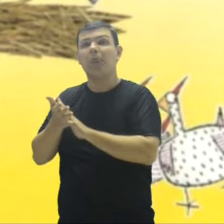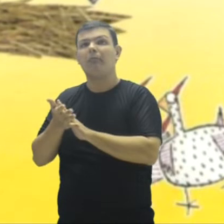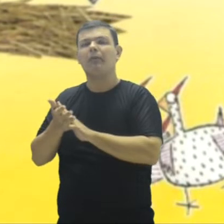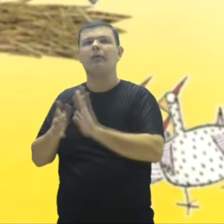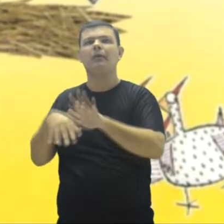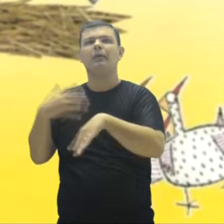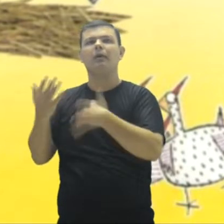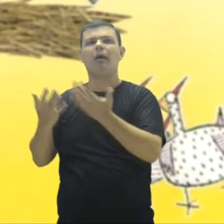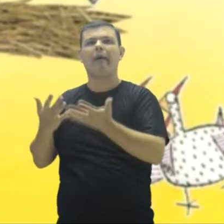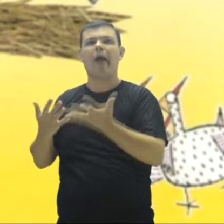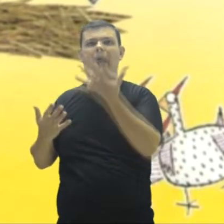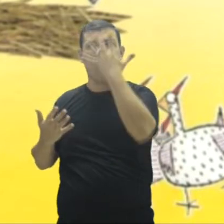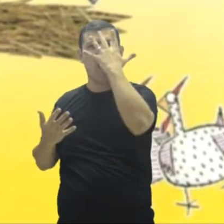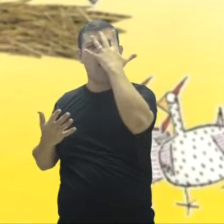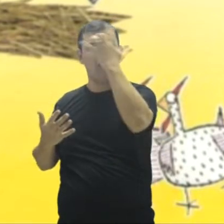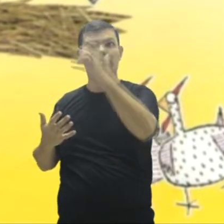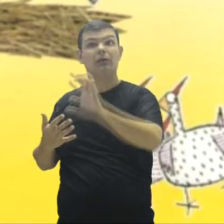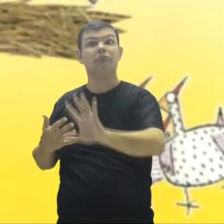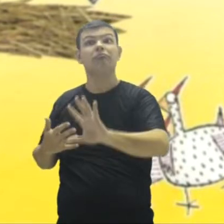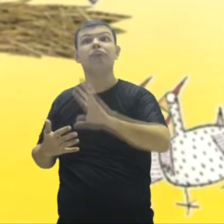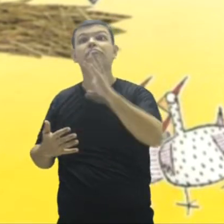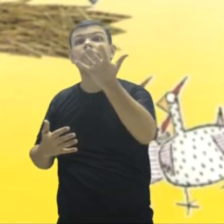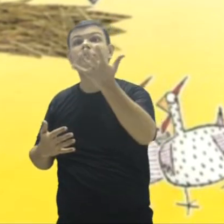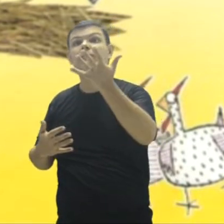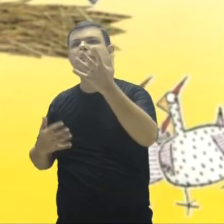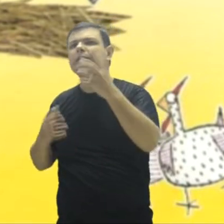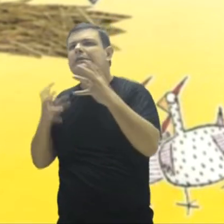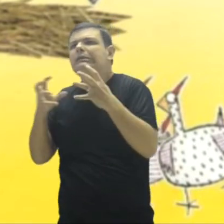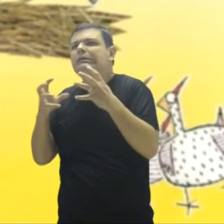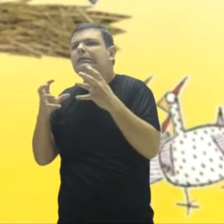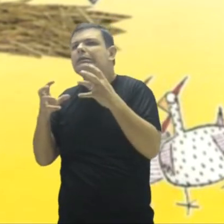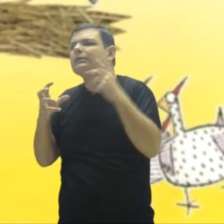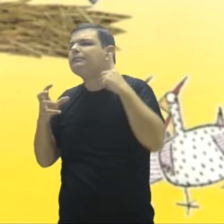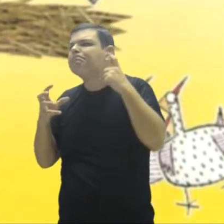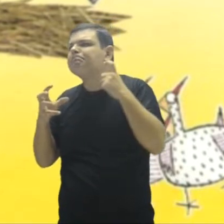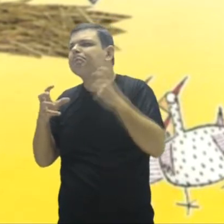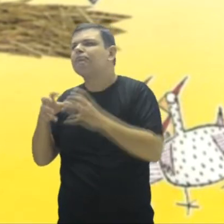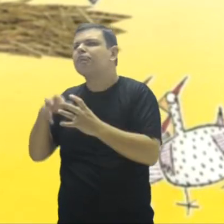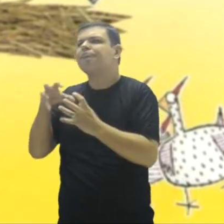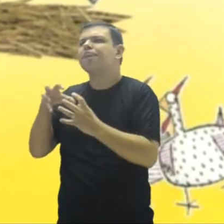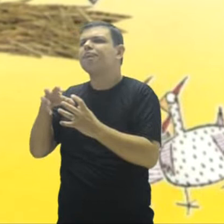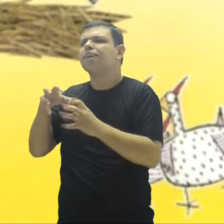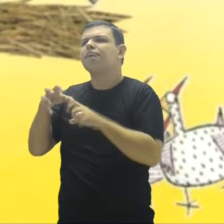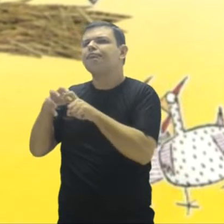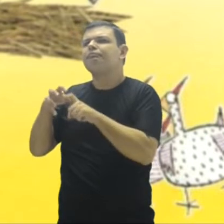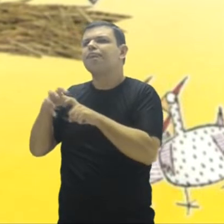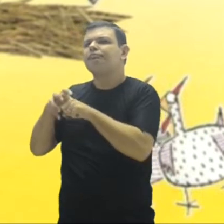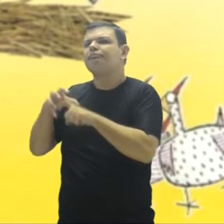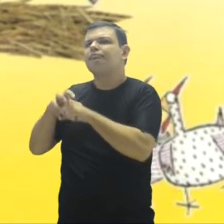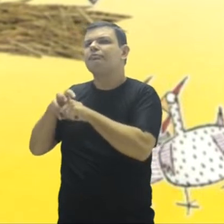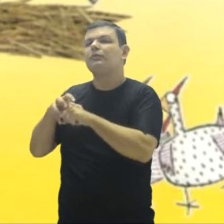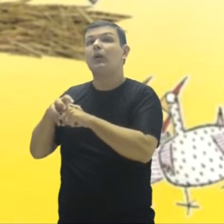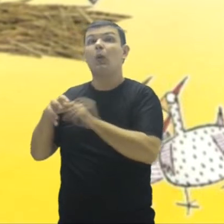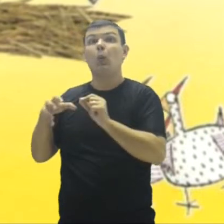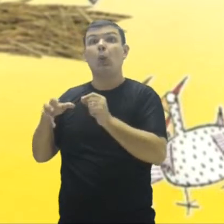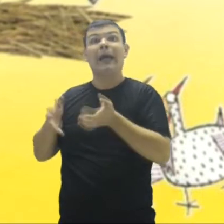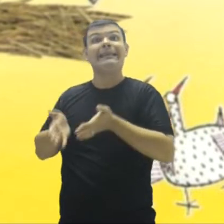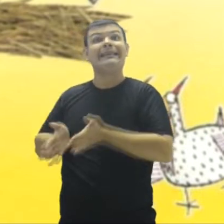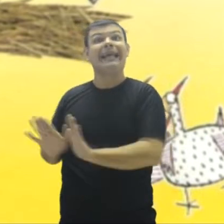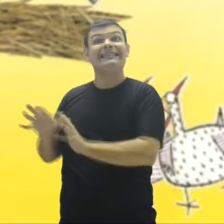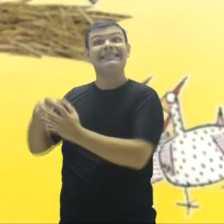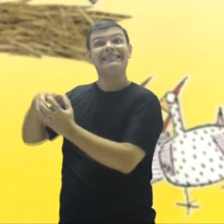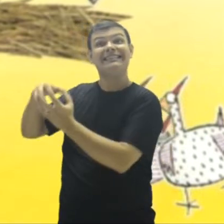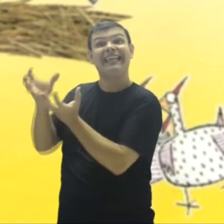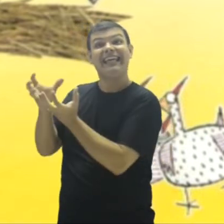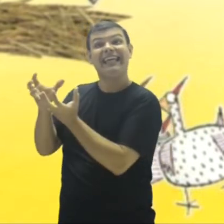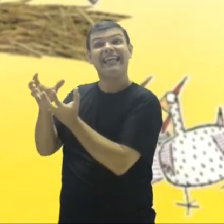Até que numa manhã, de repente, ouviu-se um barulhinho. Tap, tap, tap, tap, tap. Vai nascer!